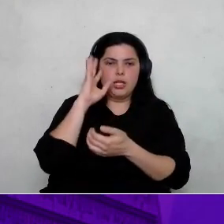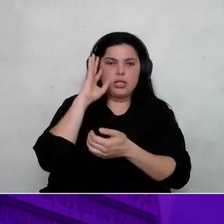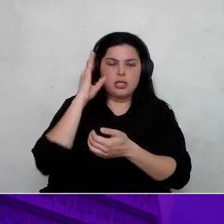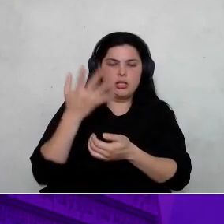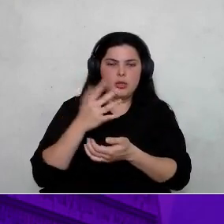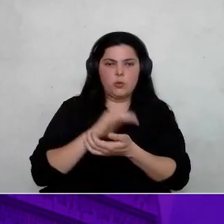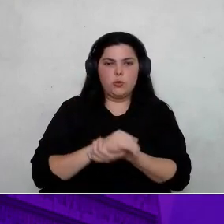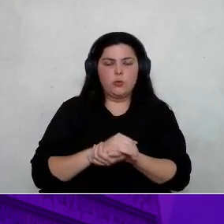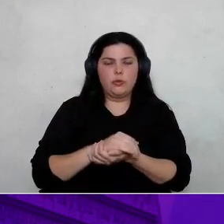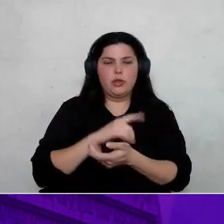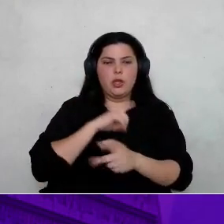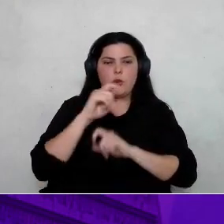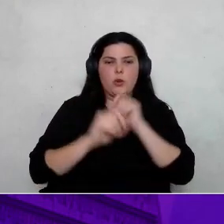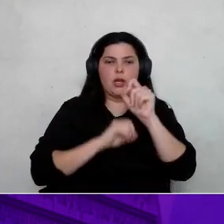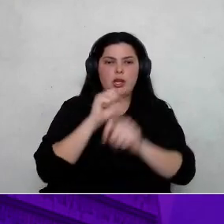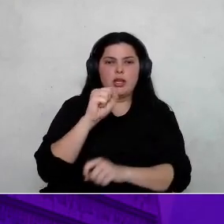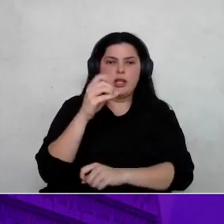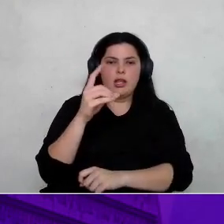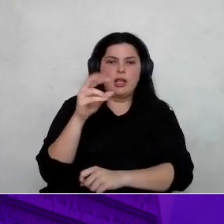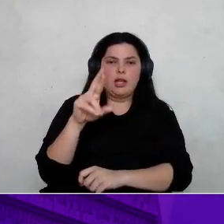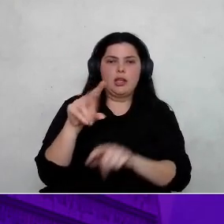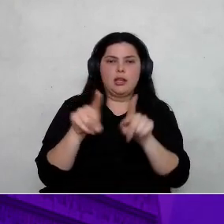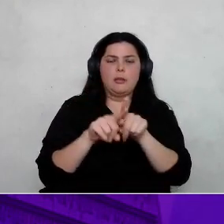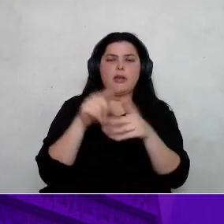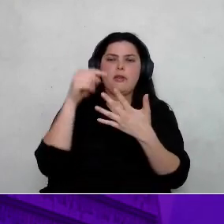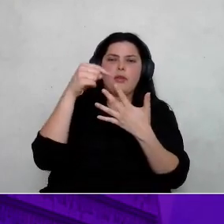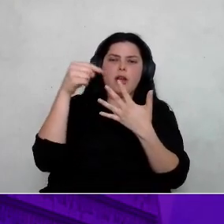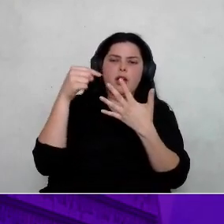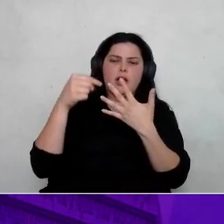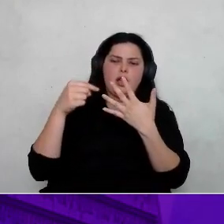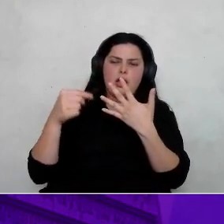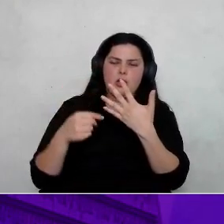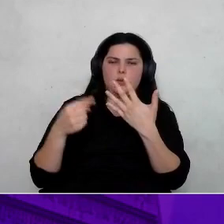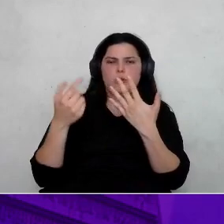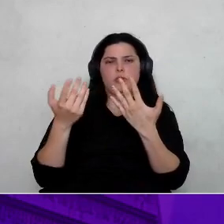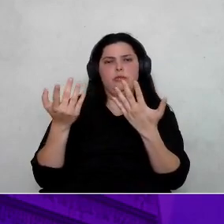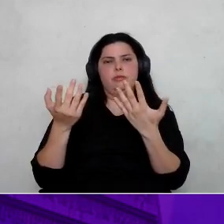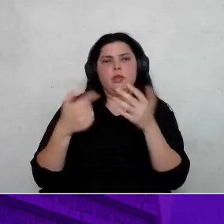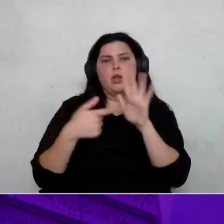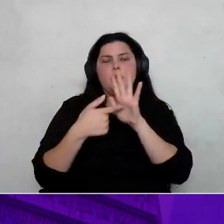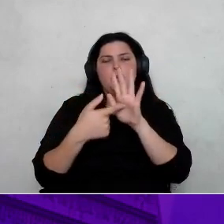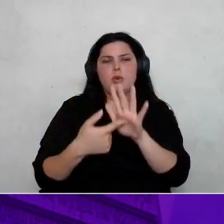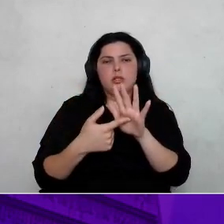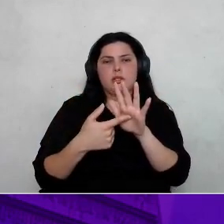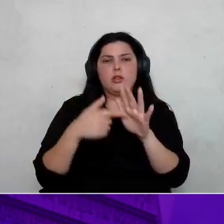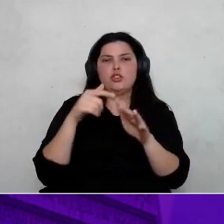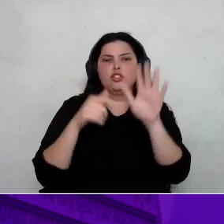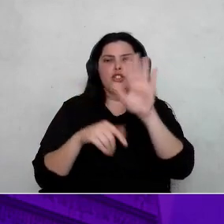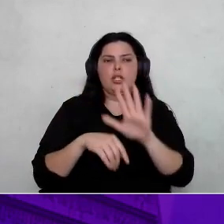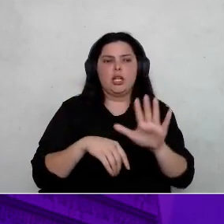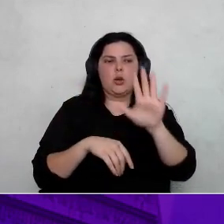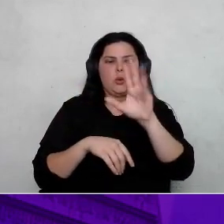o SDR, tem vários tipos, mas eu trouxe aqui o geral.